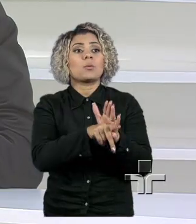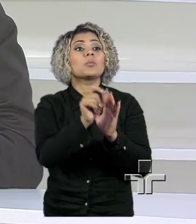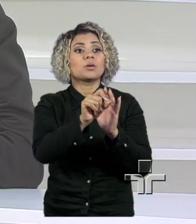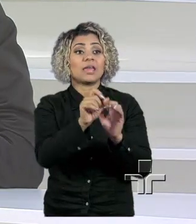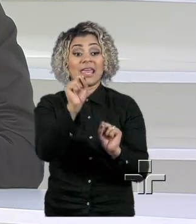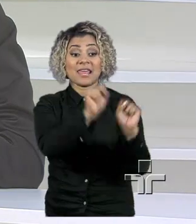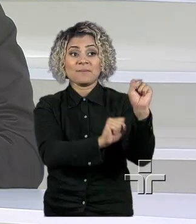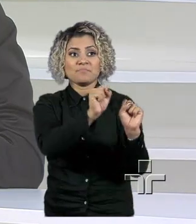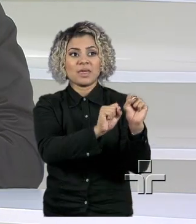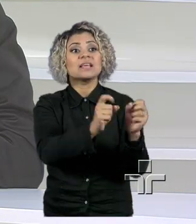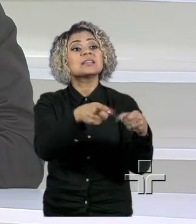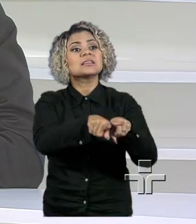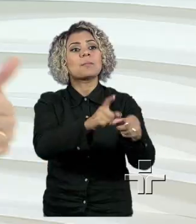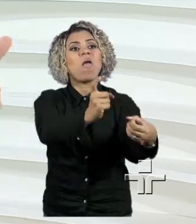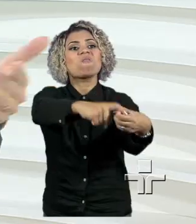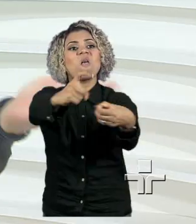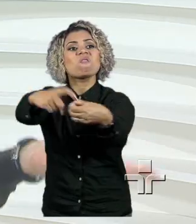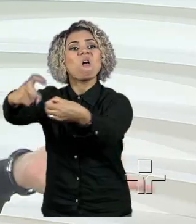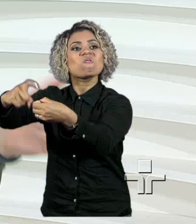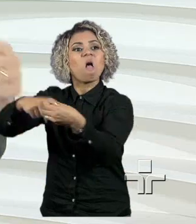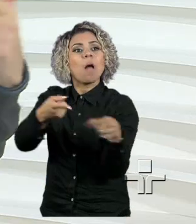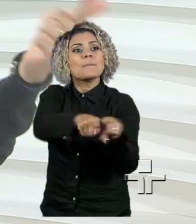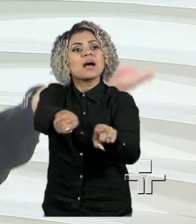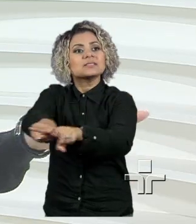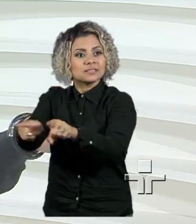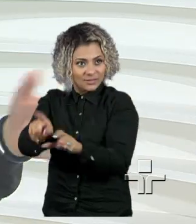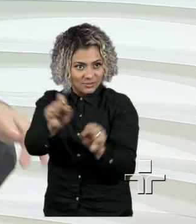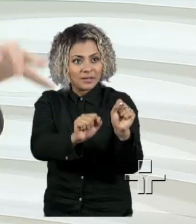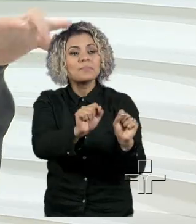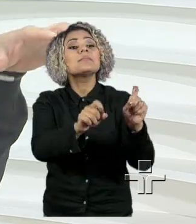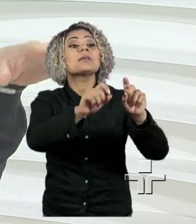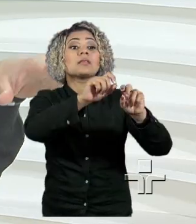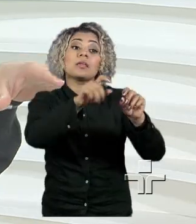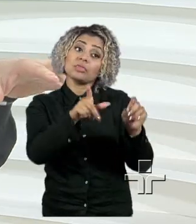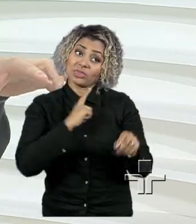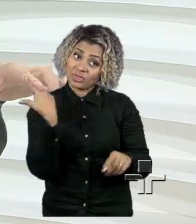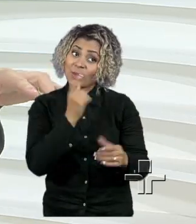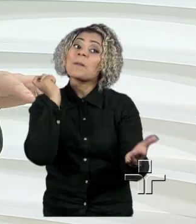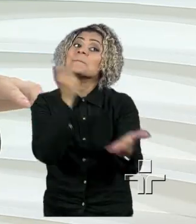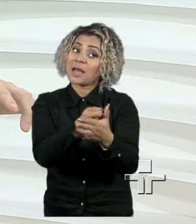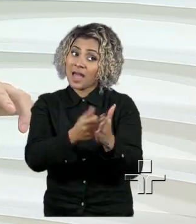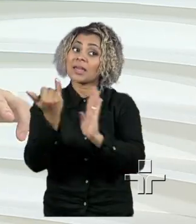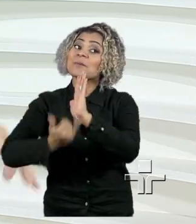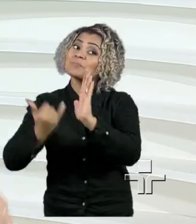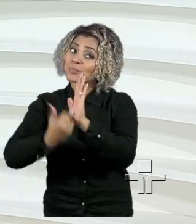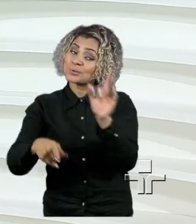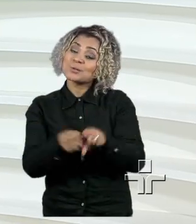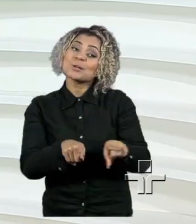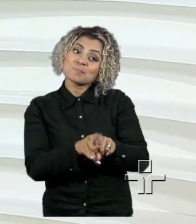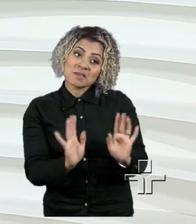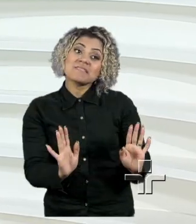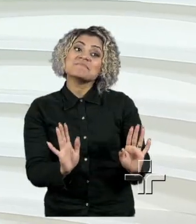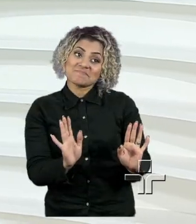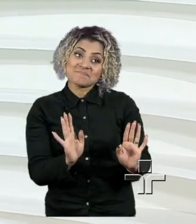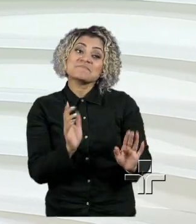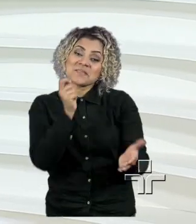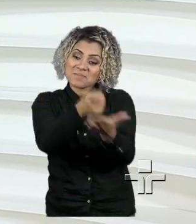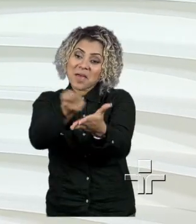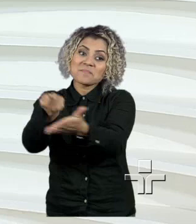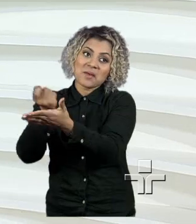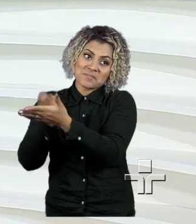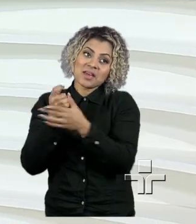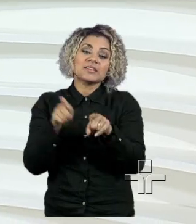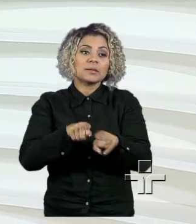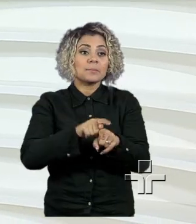que resulta nos 3 bilhões e meio, o que é muito justo, porque pagamos impostos à indústria e depois paga-se imposto lá